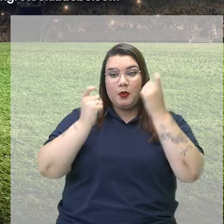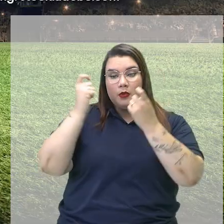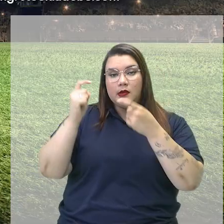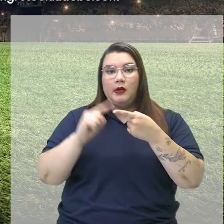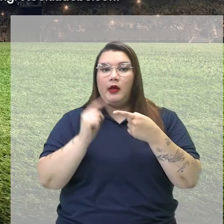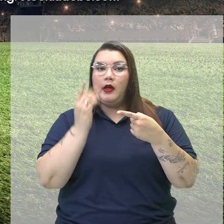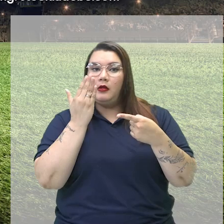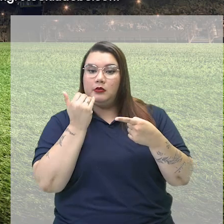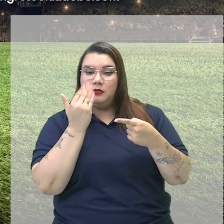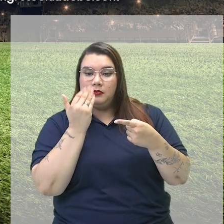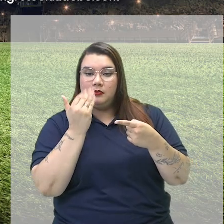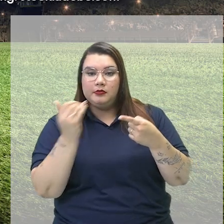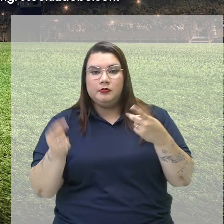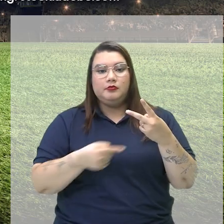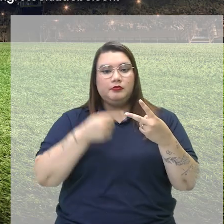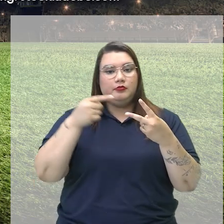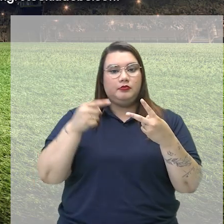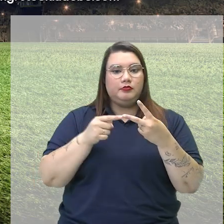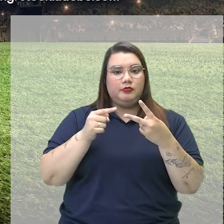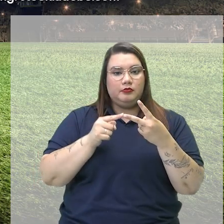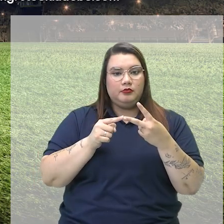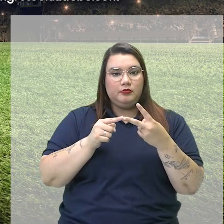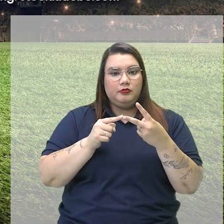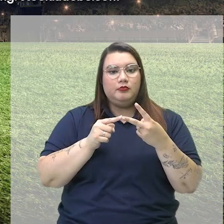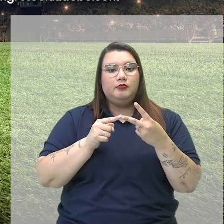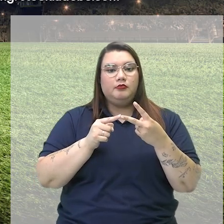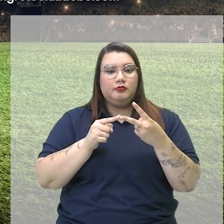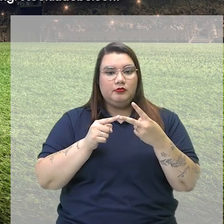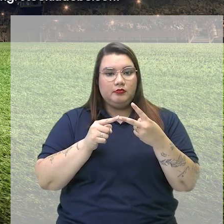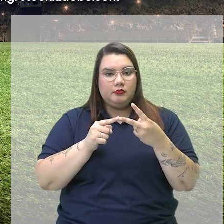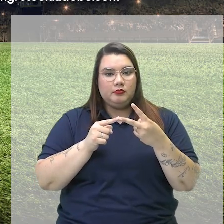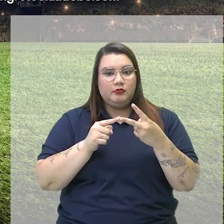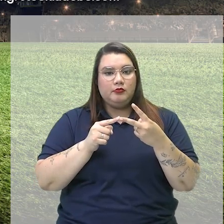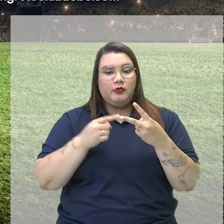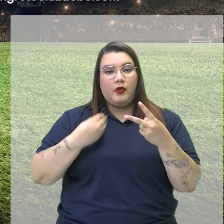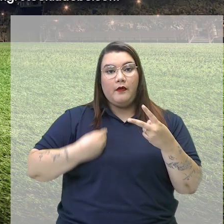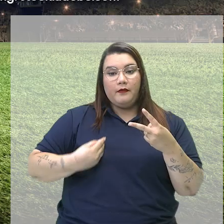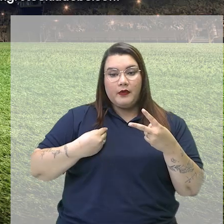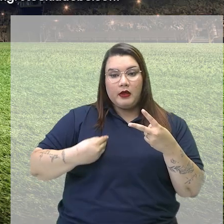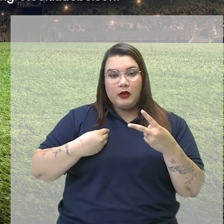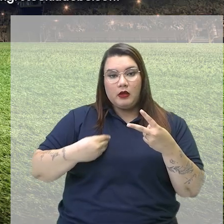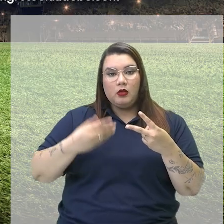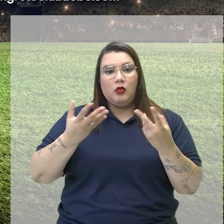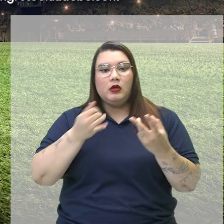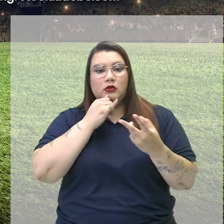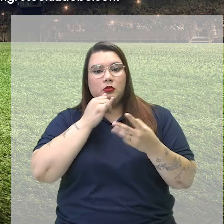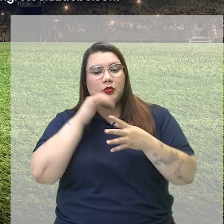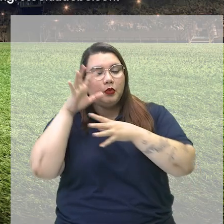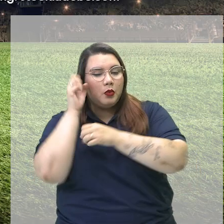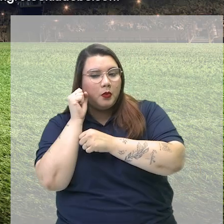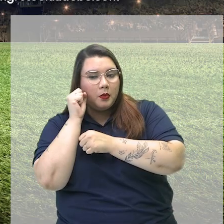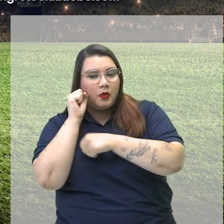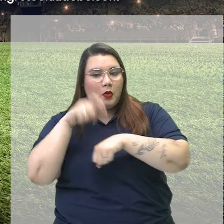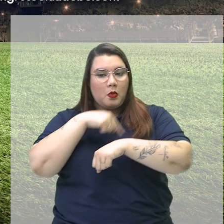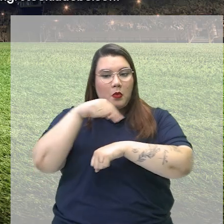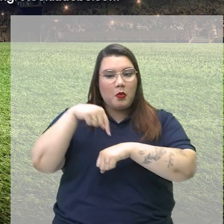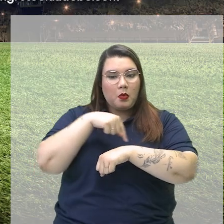alimentação, ela vai se preocupar com a qualidade do seu sono, né? Vai